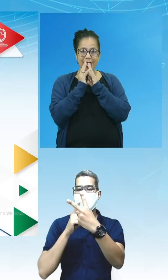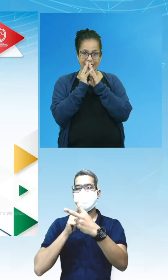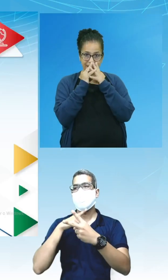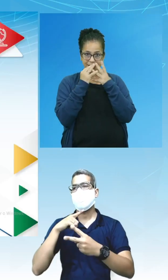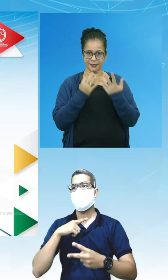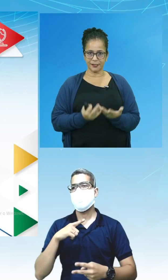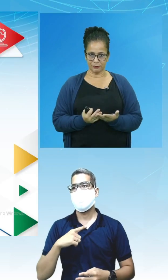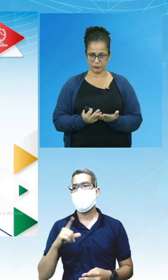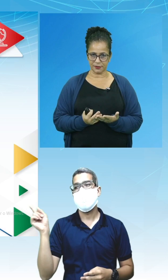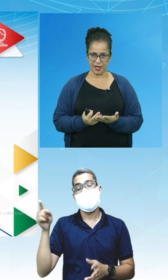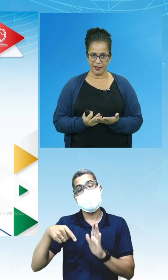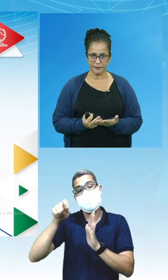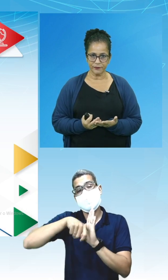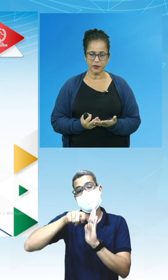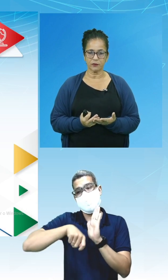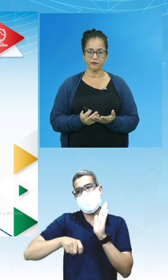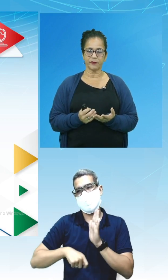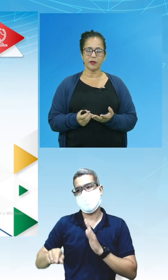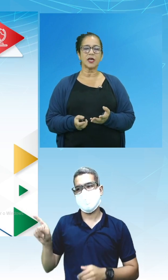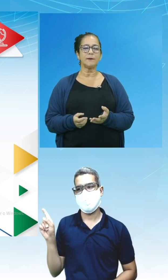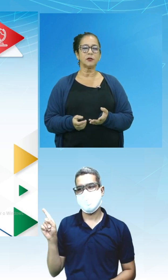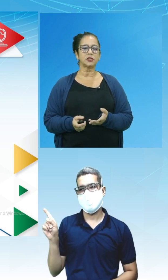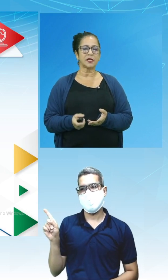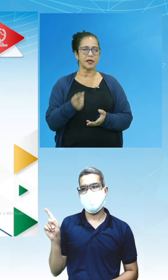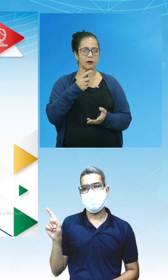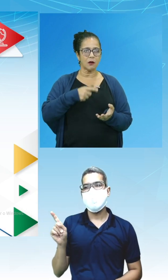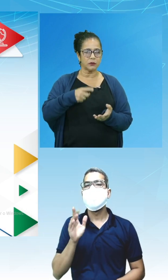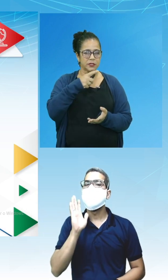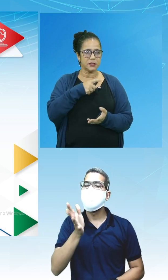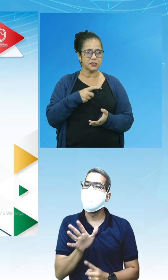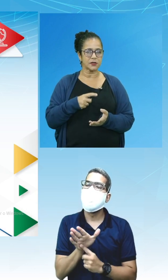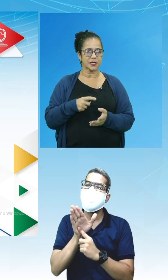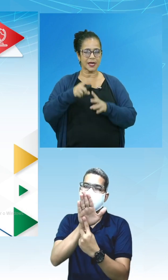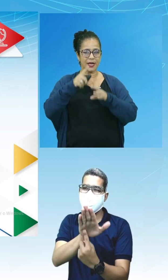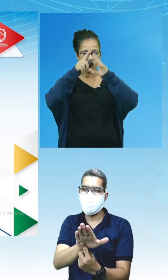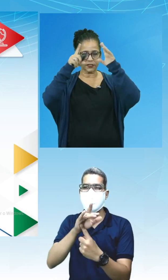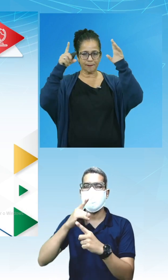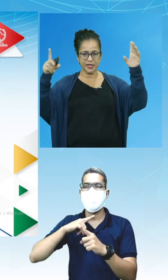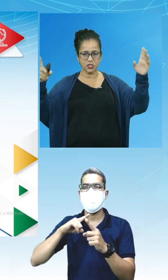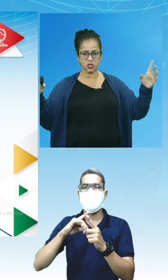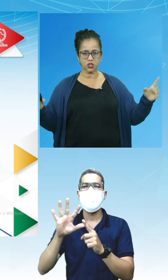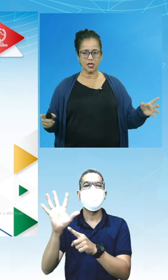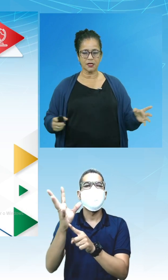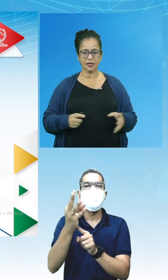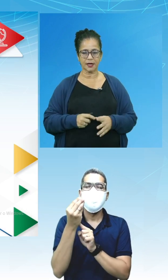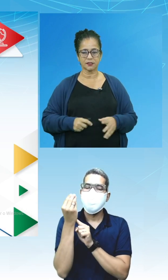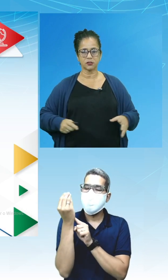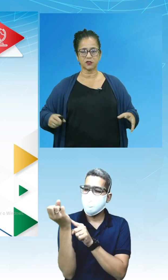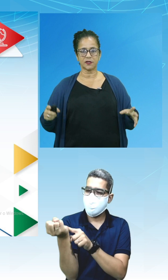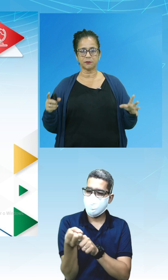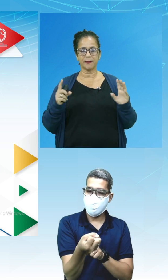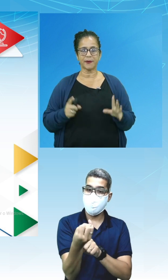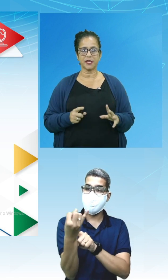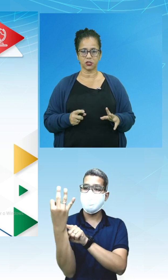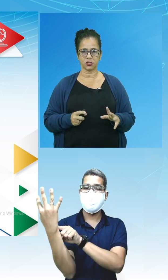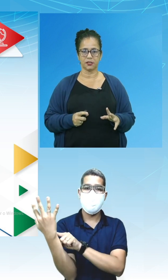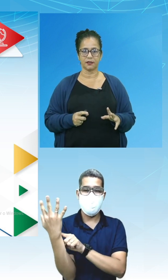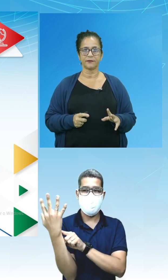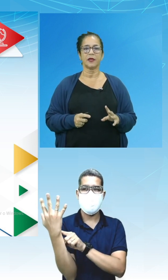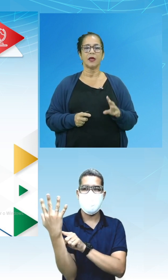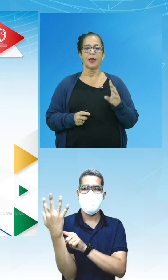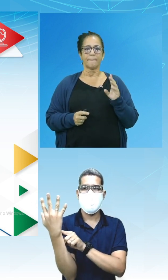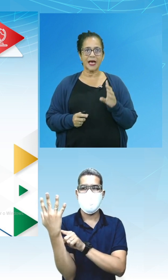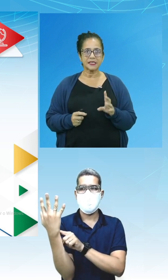Aí é escrito, tá? Eu já mostrei logo no início aquela rosa bem cheia, aquela rosa dos ventos bem